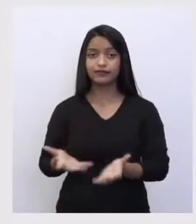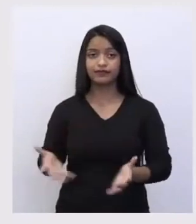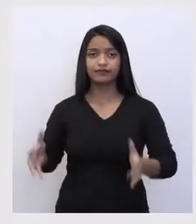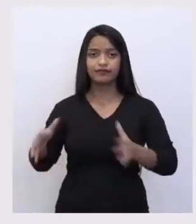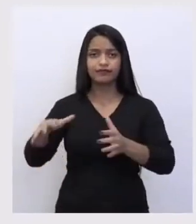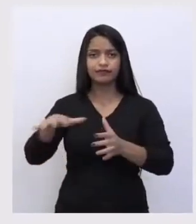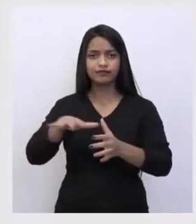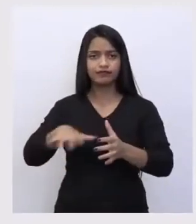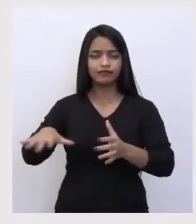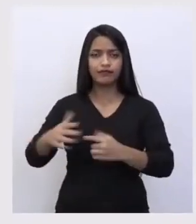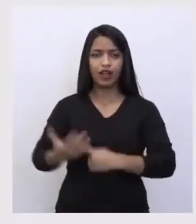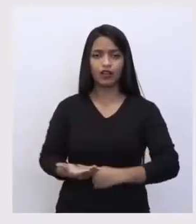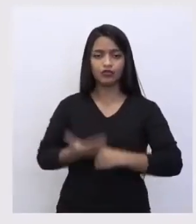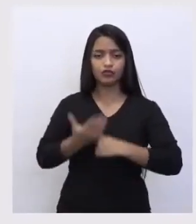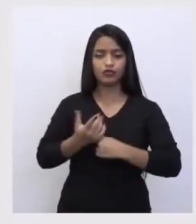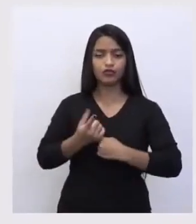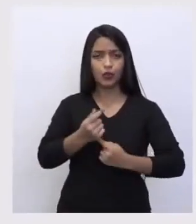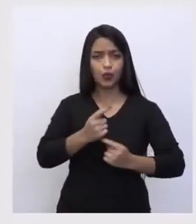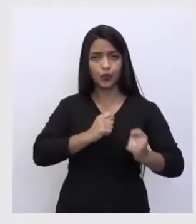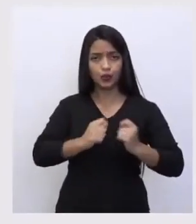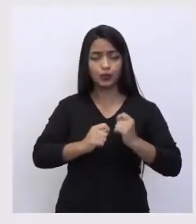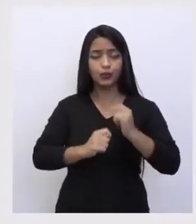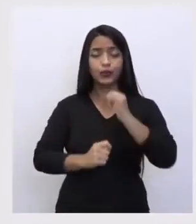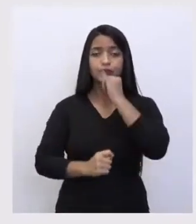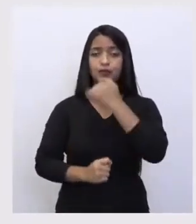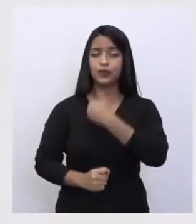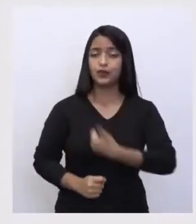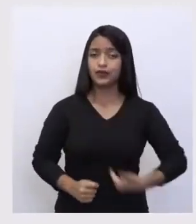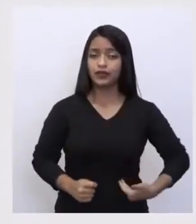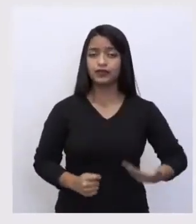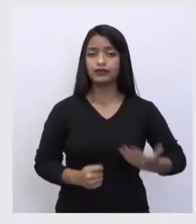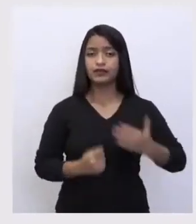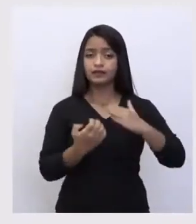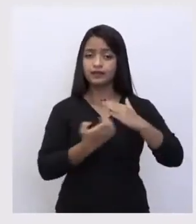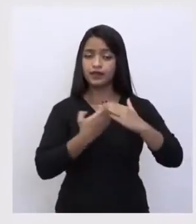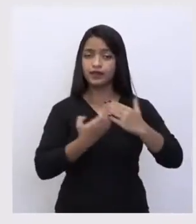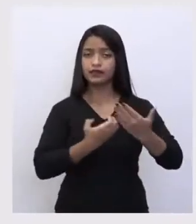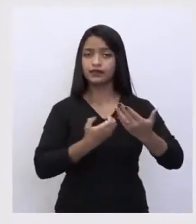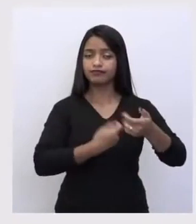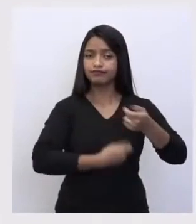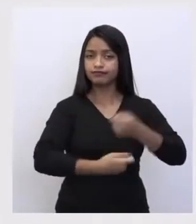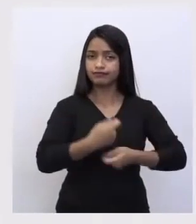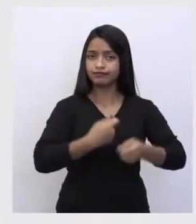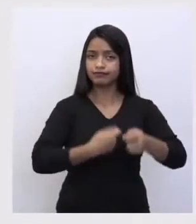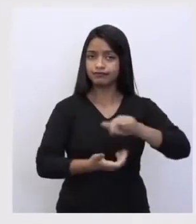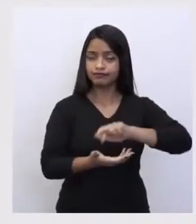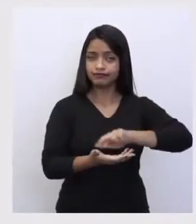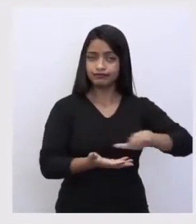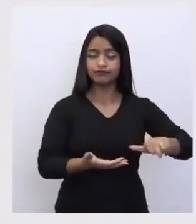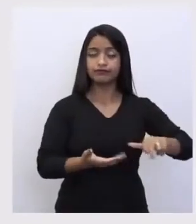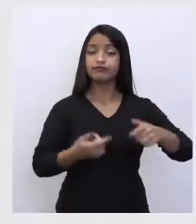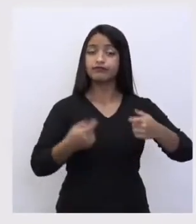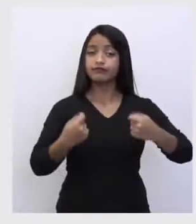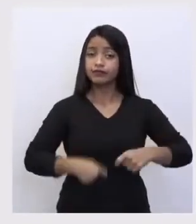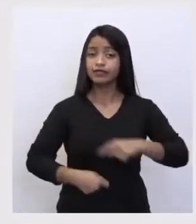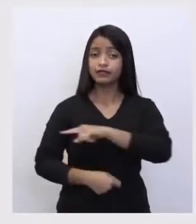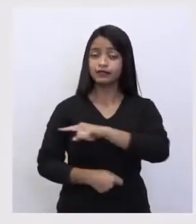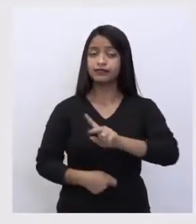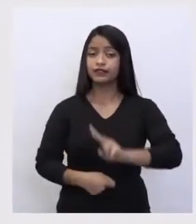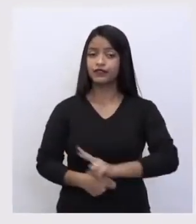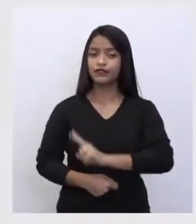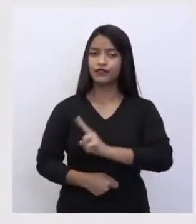pelo sistema econômico, que inclui governos, empresas e sistema financeiro, é fundamental que sejam